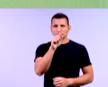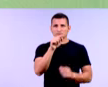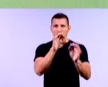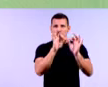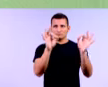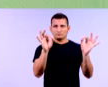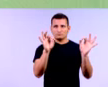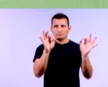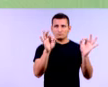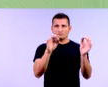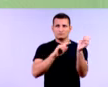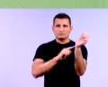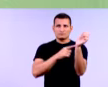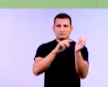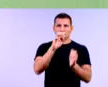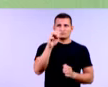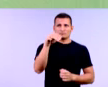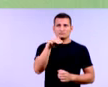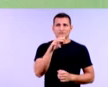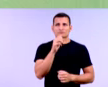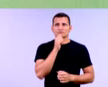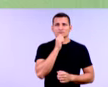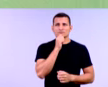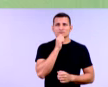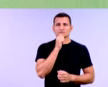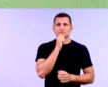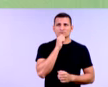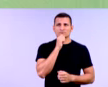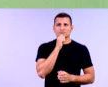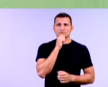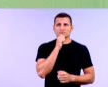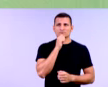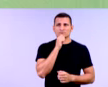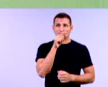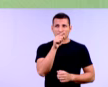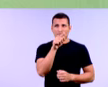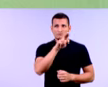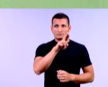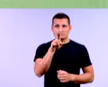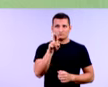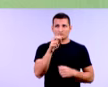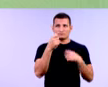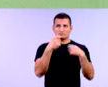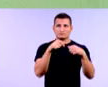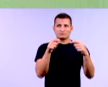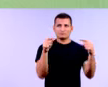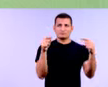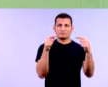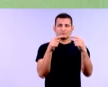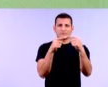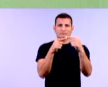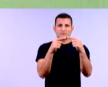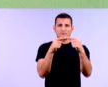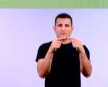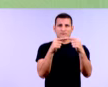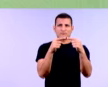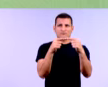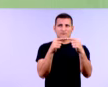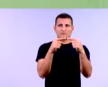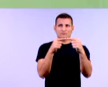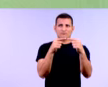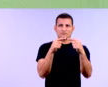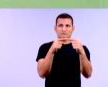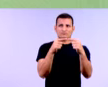não tenho essa preposição, então esse nome tem que combinar com o